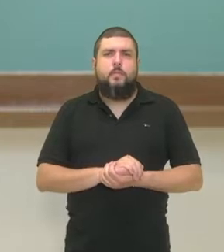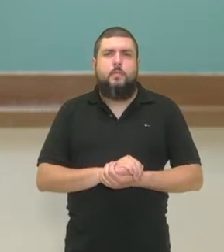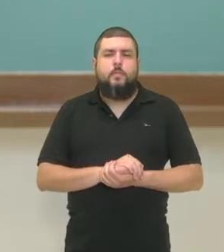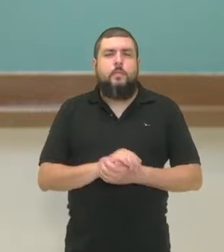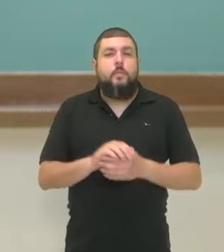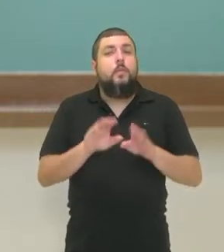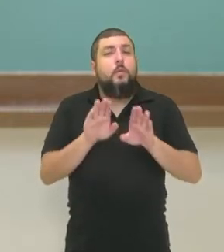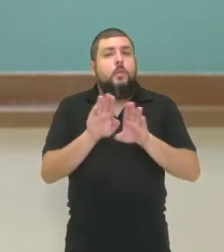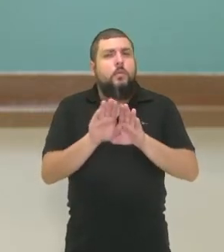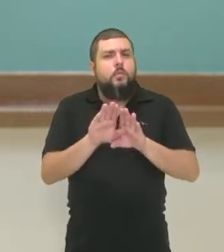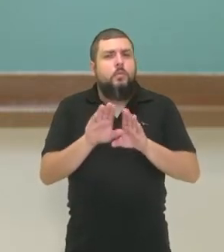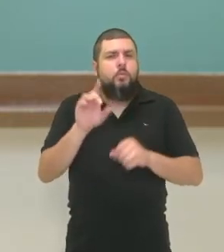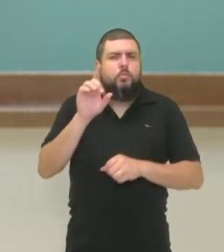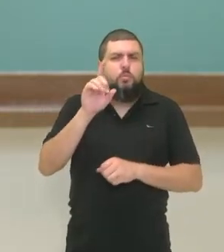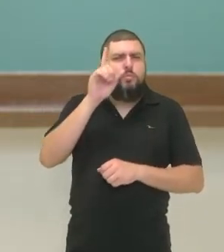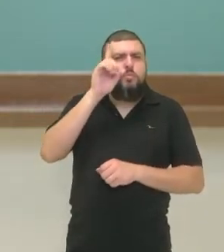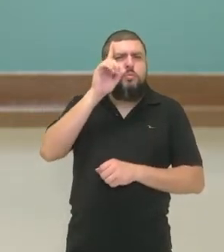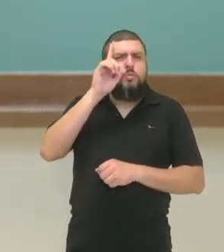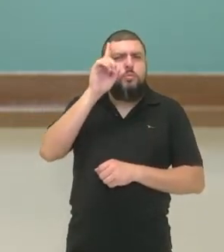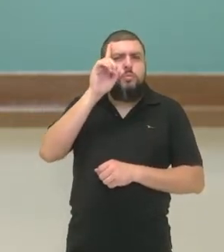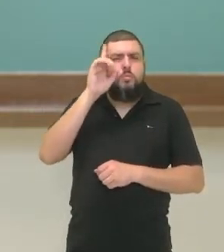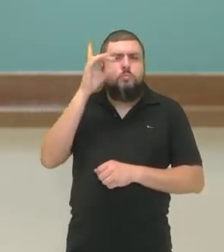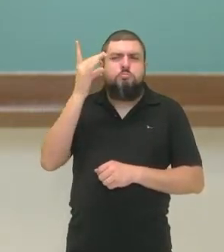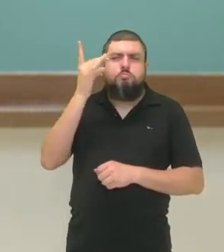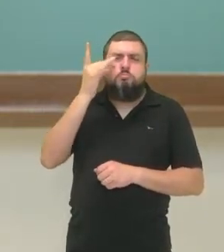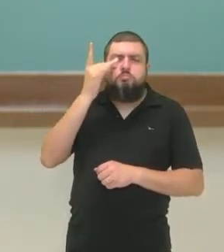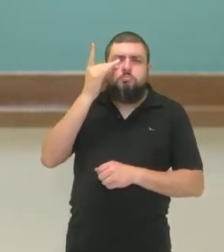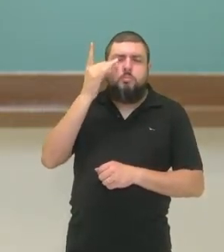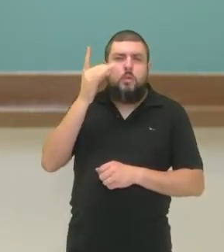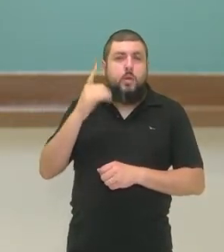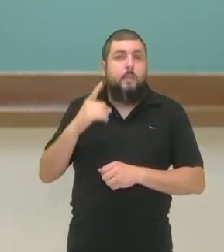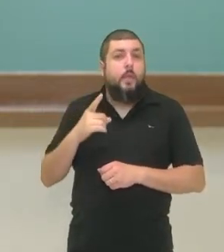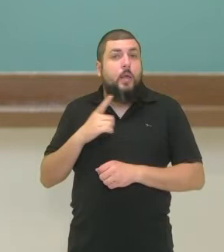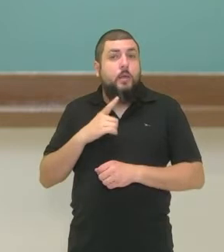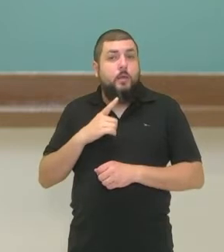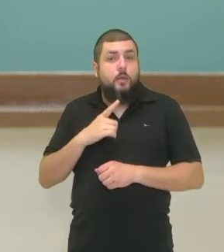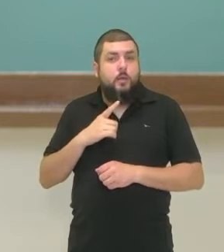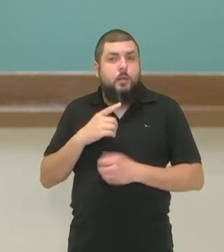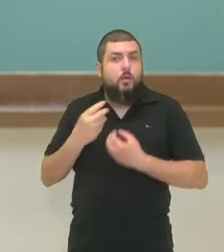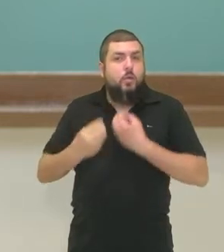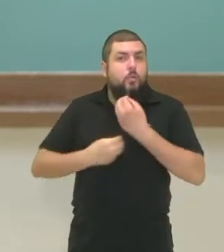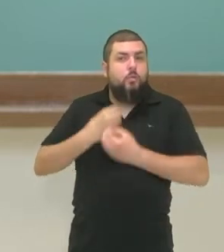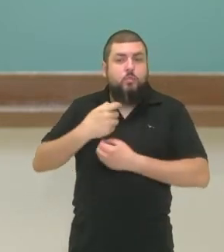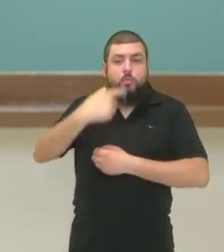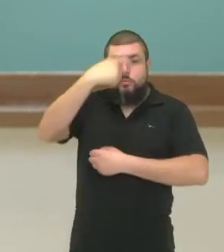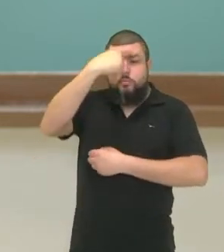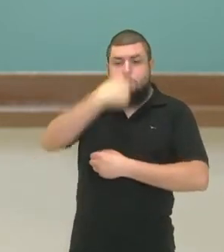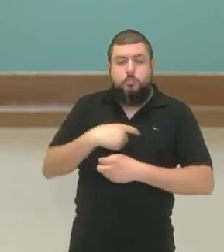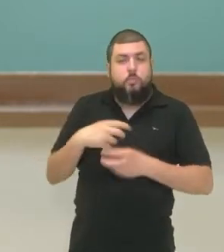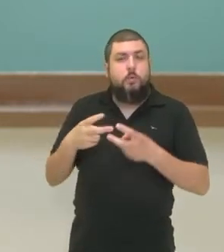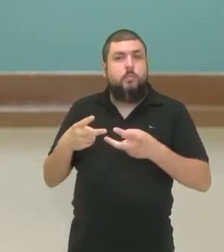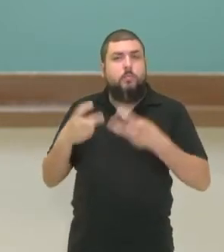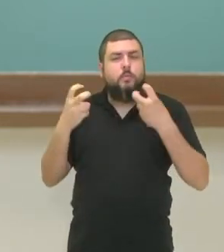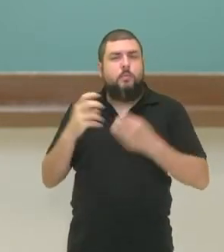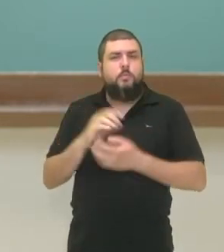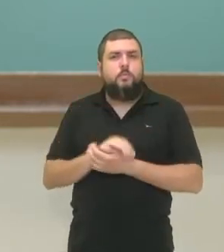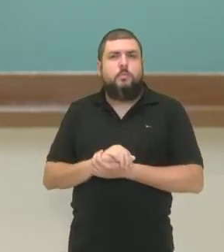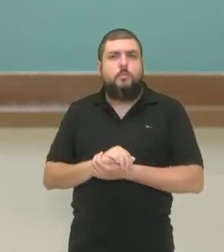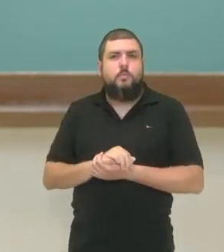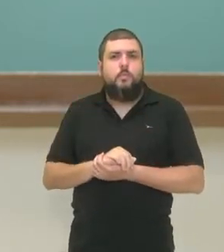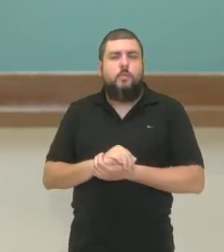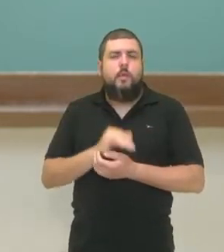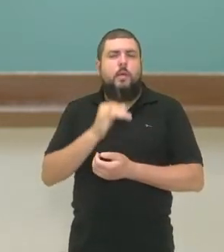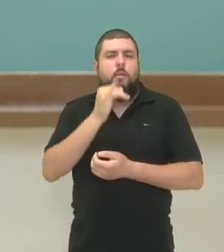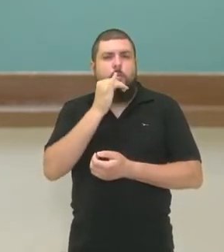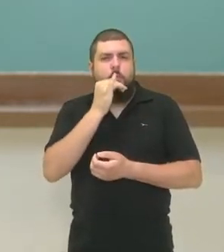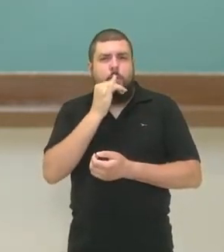cotidiano, nós vemos a percepção do cronista, né? Então, por vezes, uma cena de bar em que a